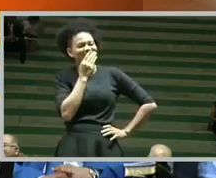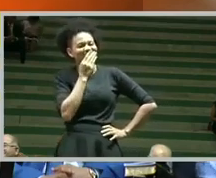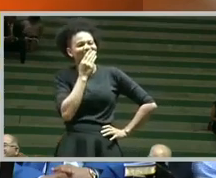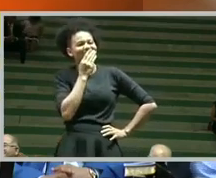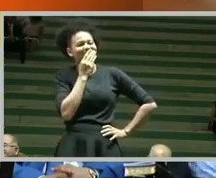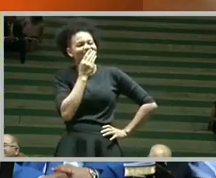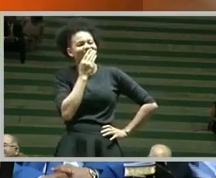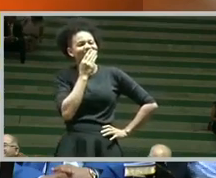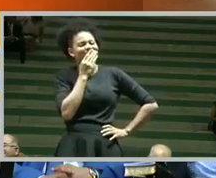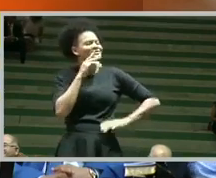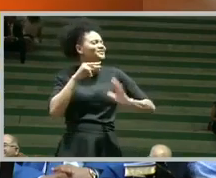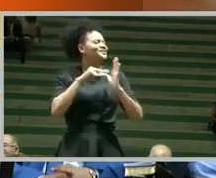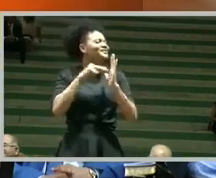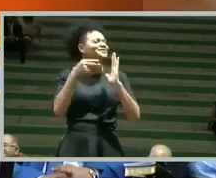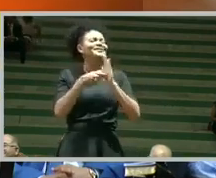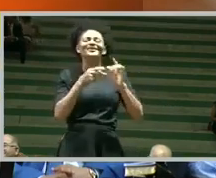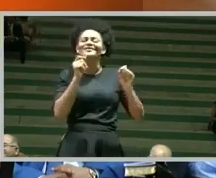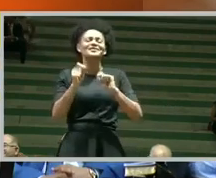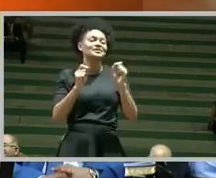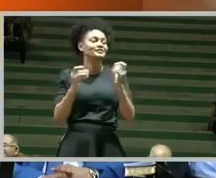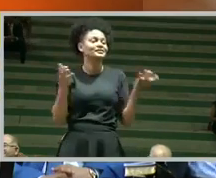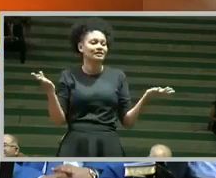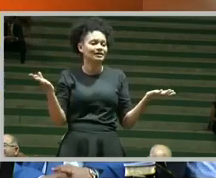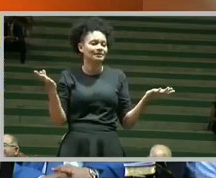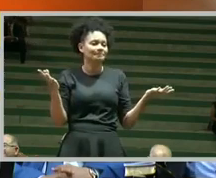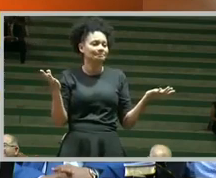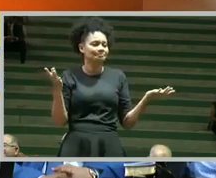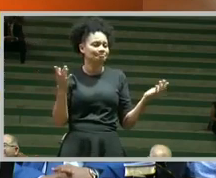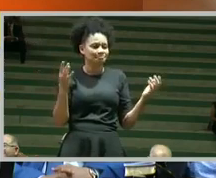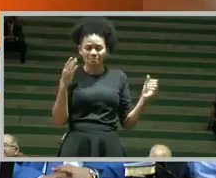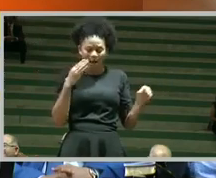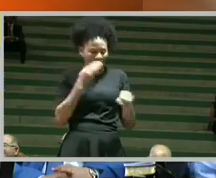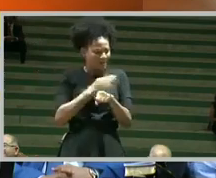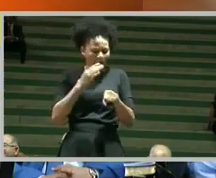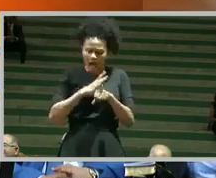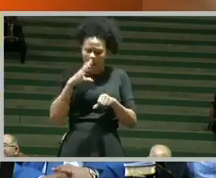O que que ele quer dizer com isso? Deixa eu tentar ser prático aqui.